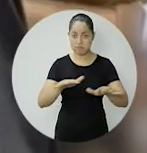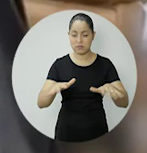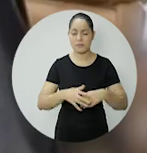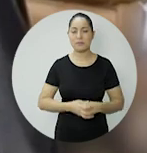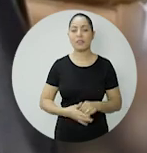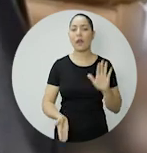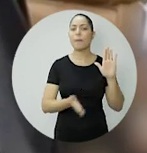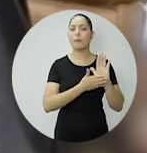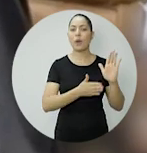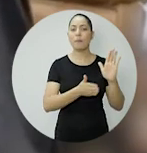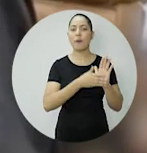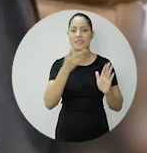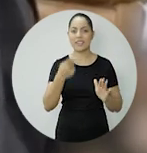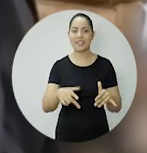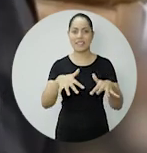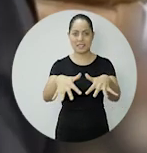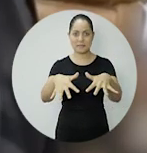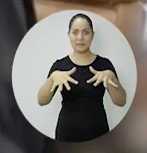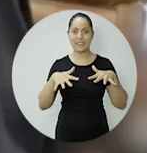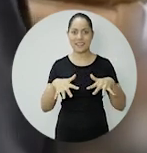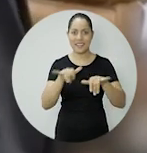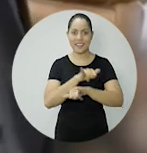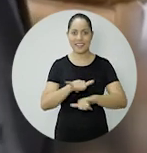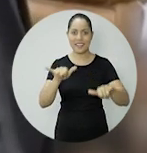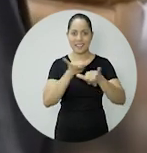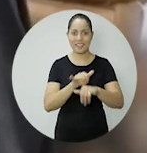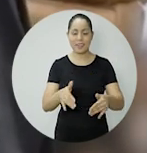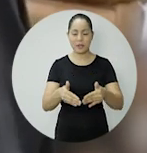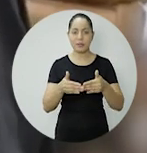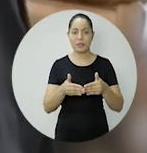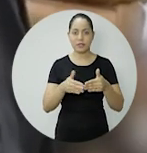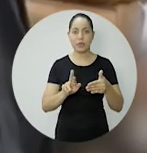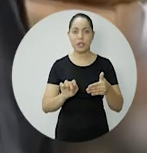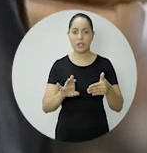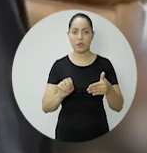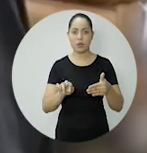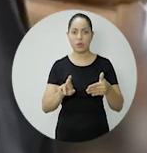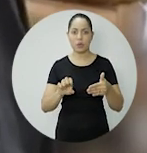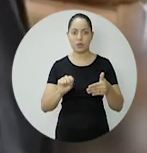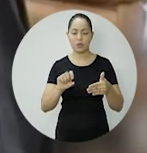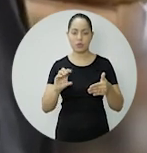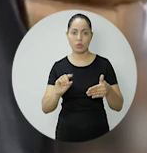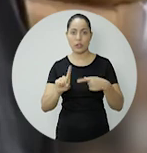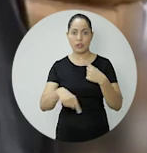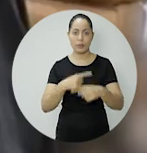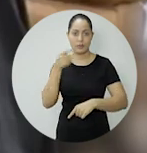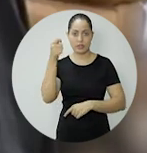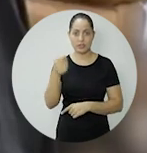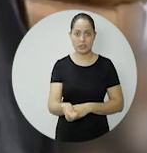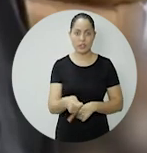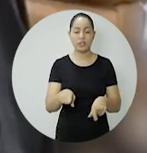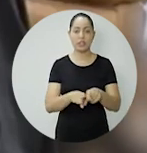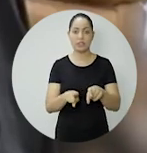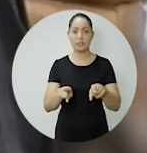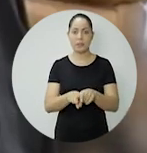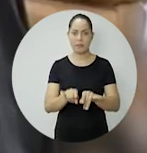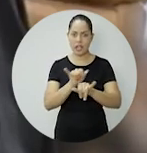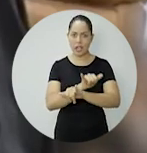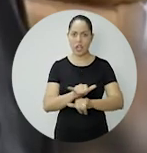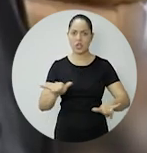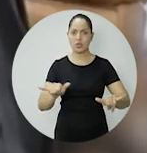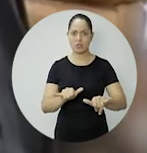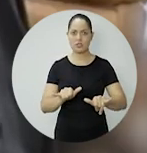Proponho a este plenário que ao recurso seja dado provimento para fins de restaurar o decidido na sentença